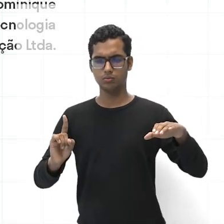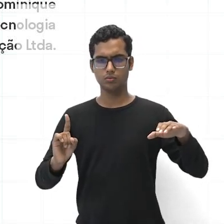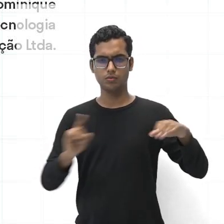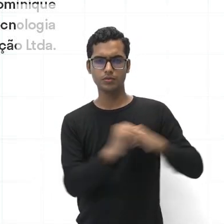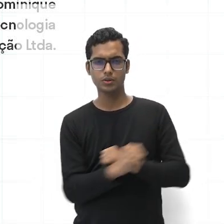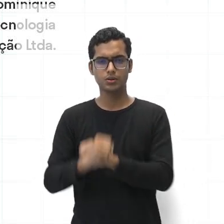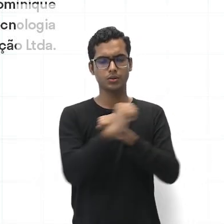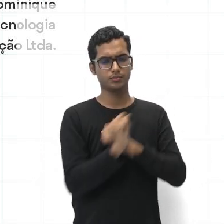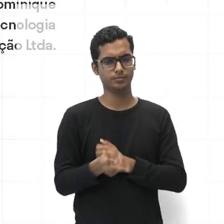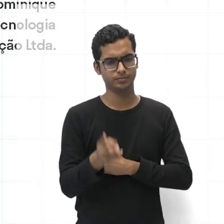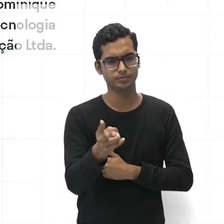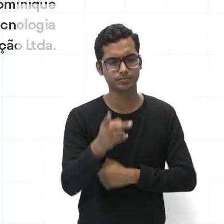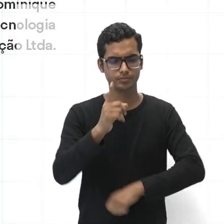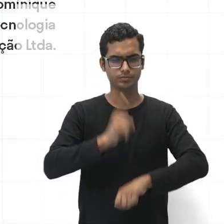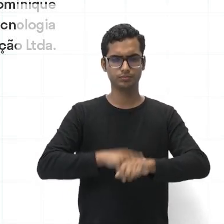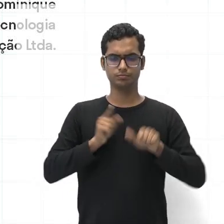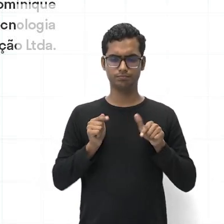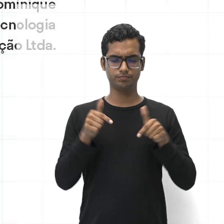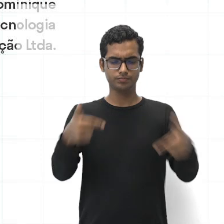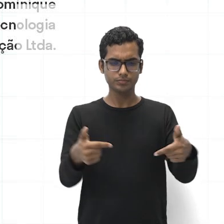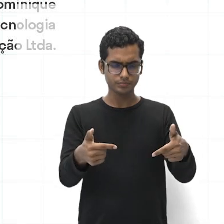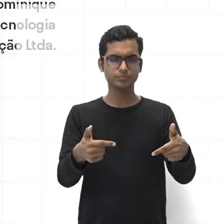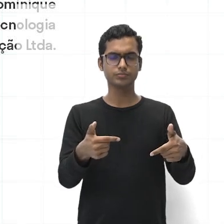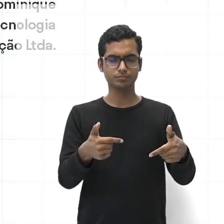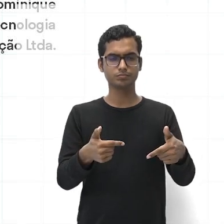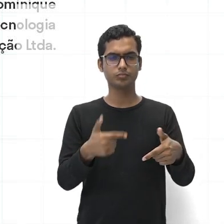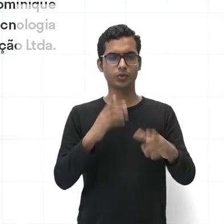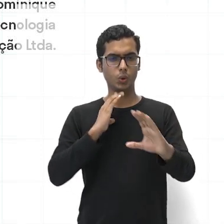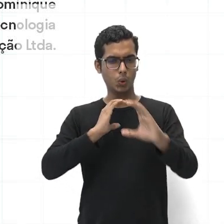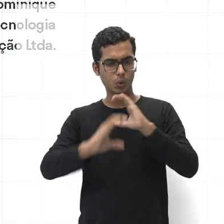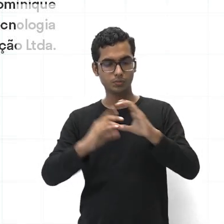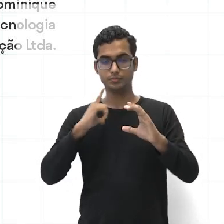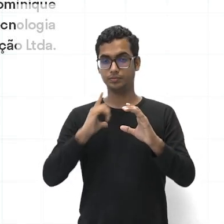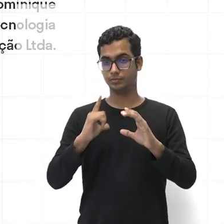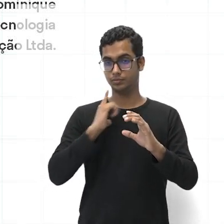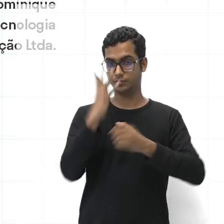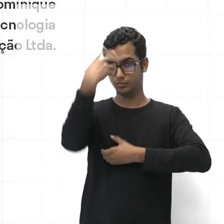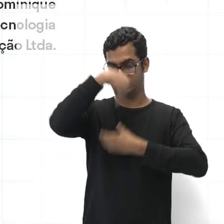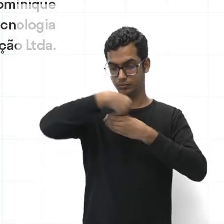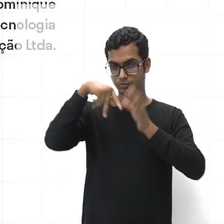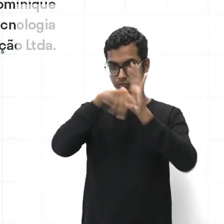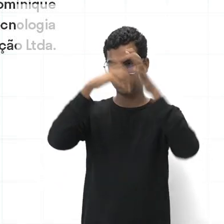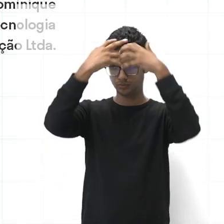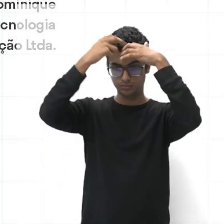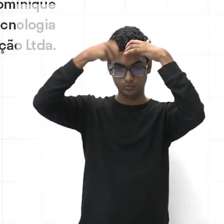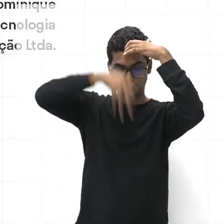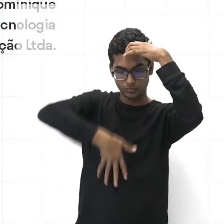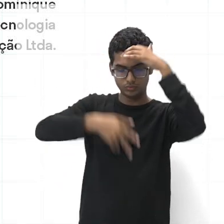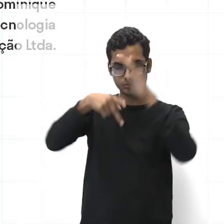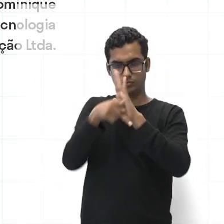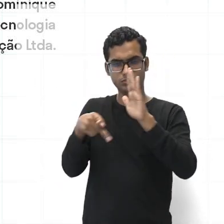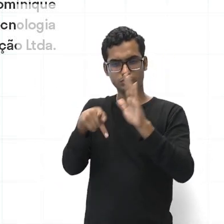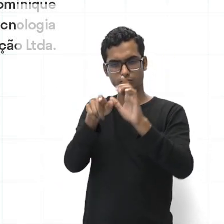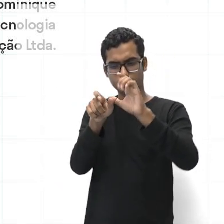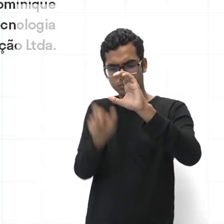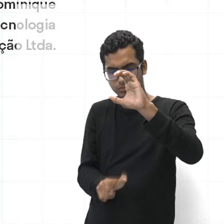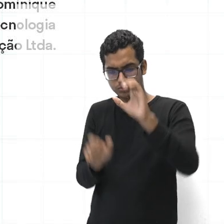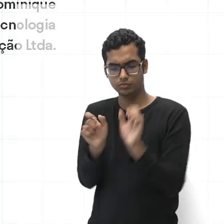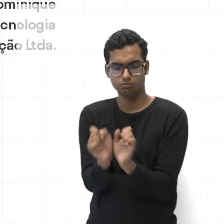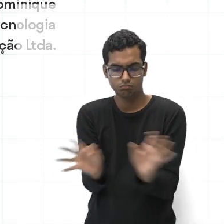proteger através dessa comunicação que ocorre entre o sistema nervoso central e